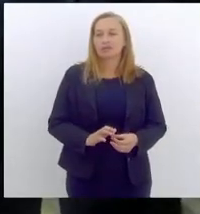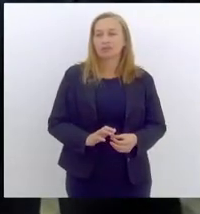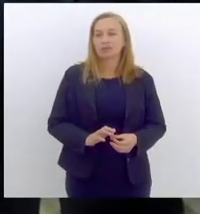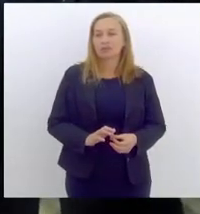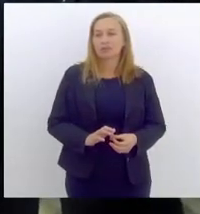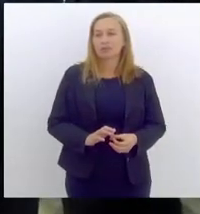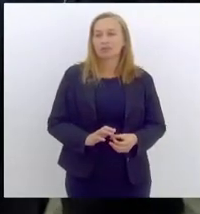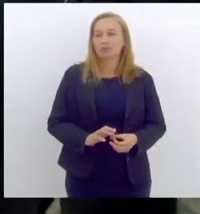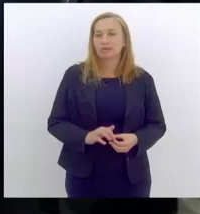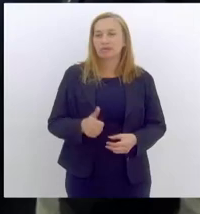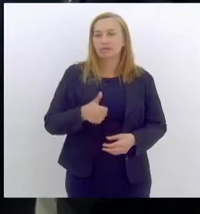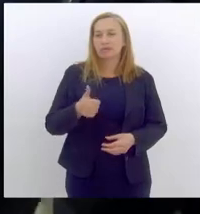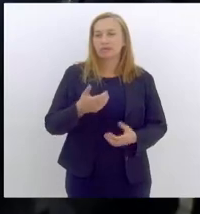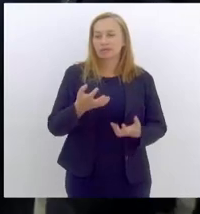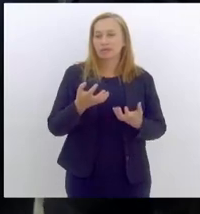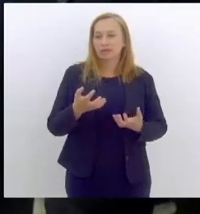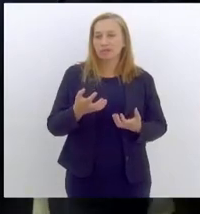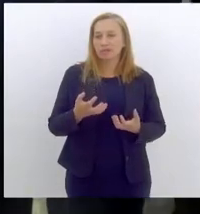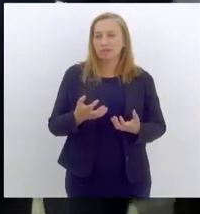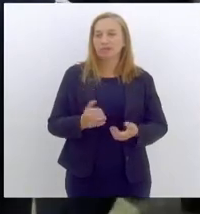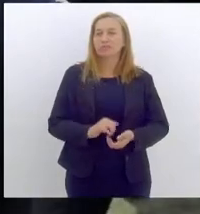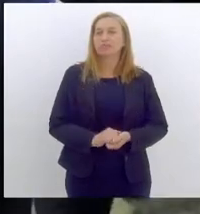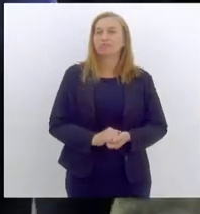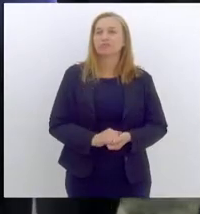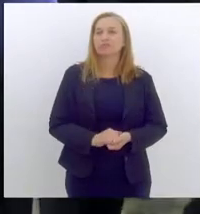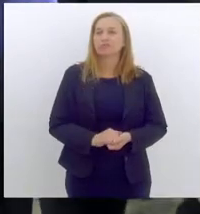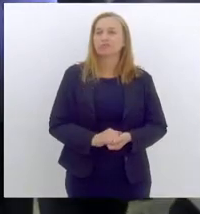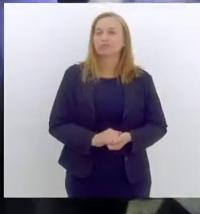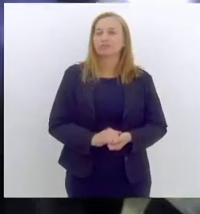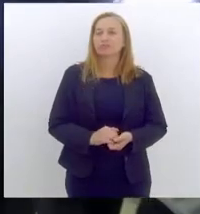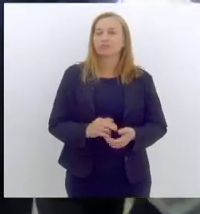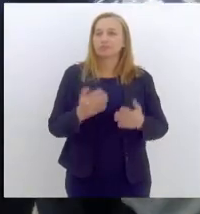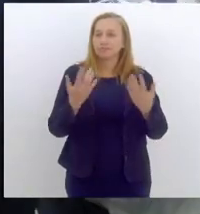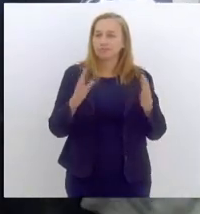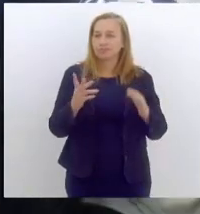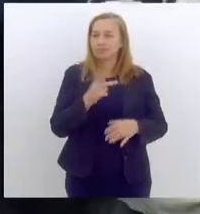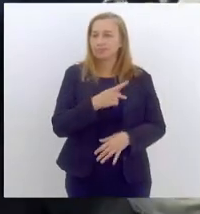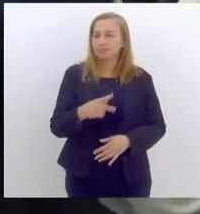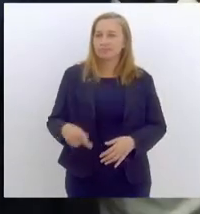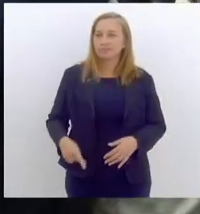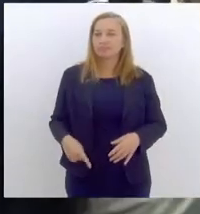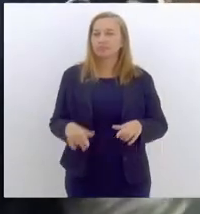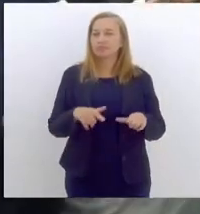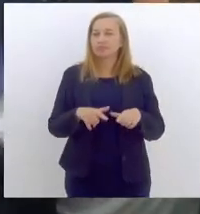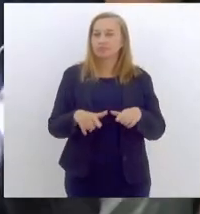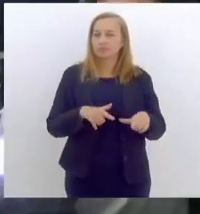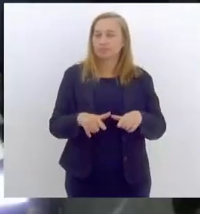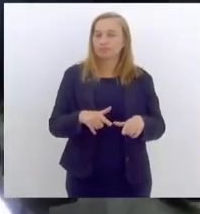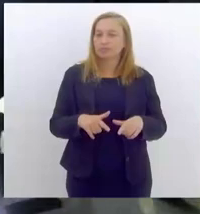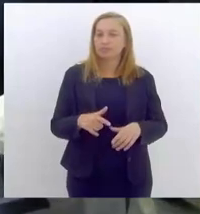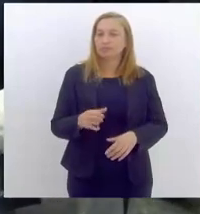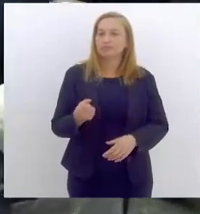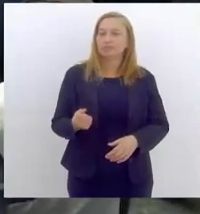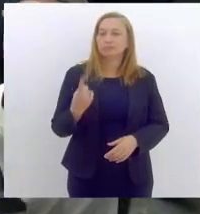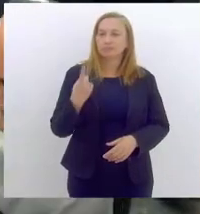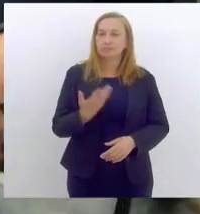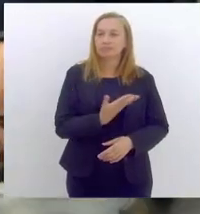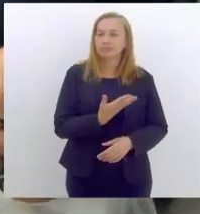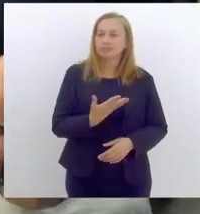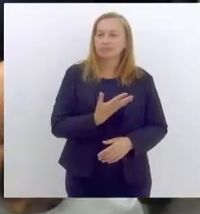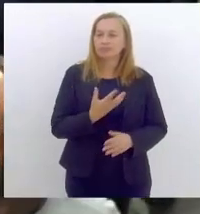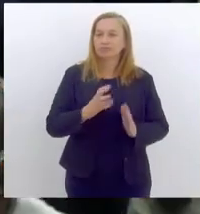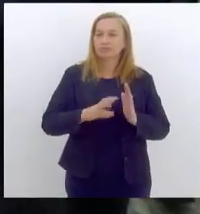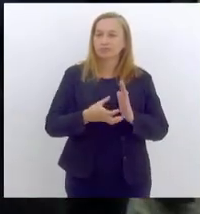Primeiramente, eu quero saudar o presidente dos trabalhos, meu ex-colega de partido,